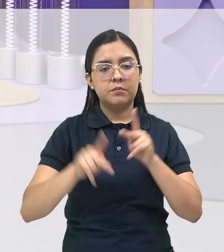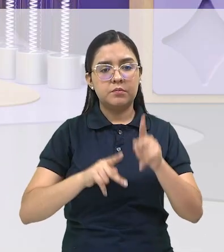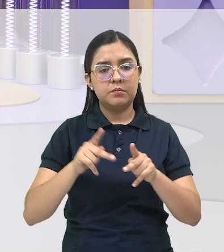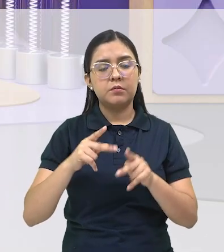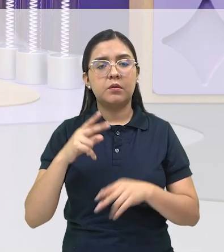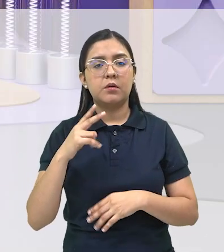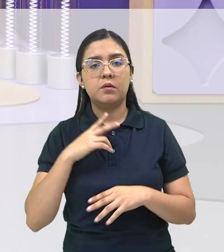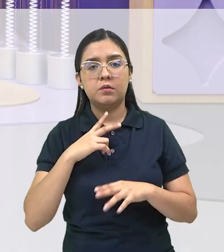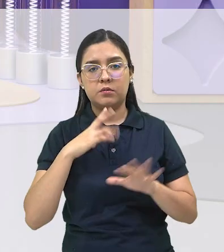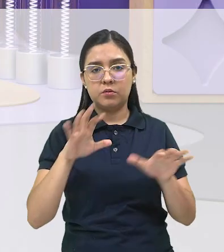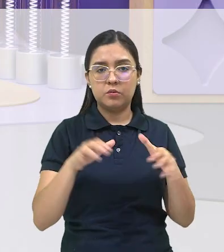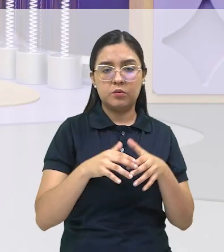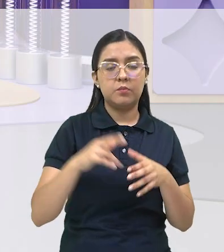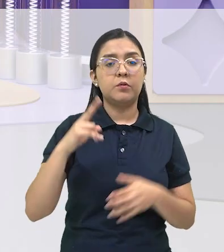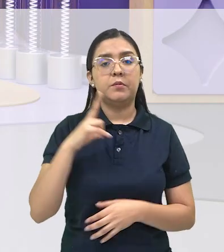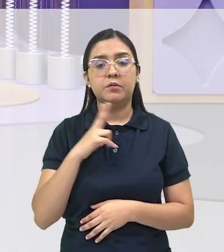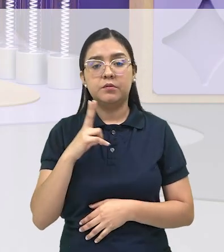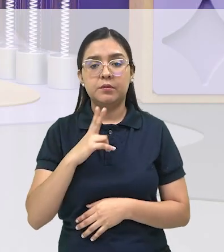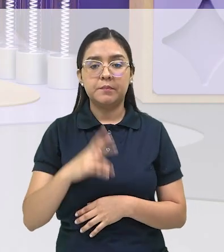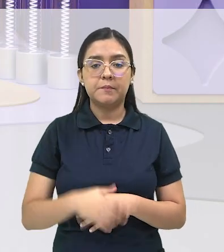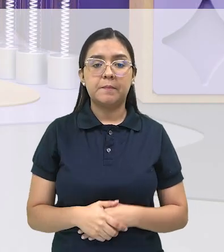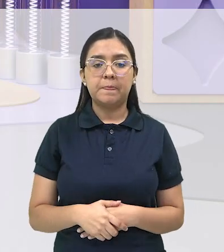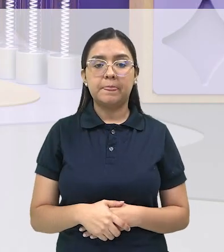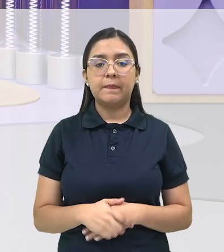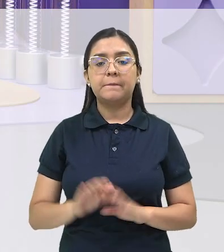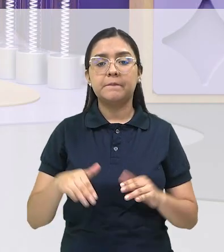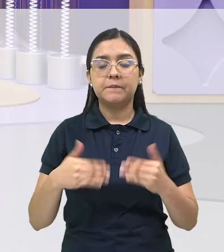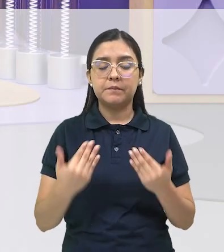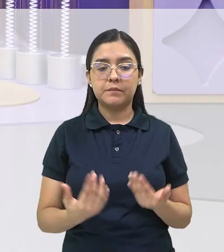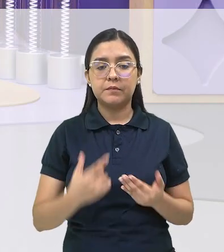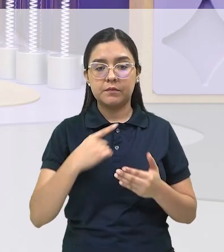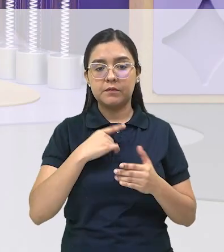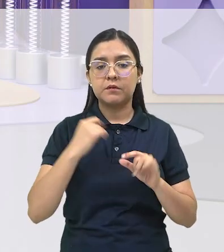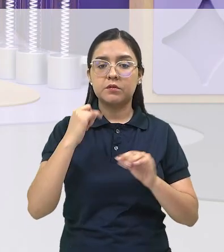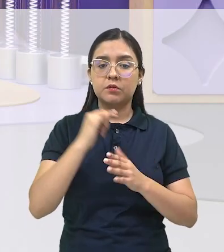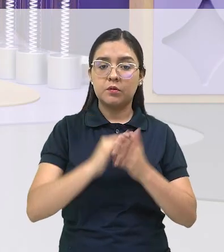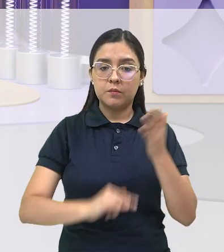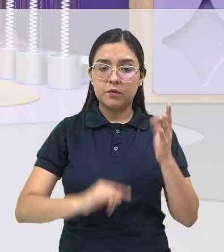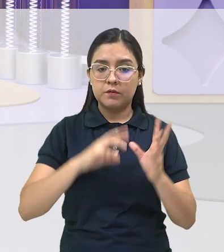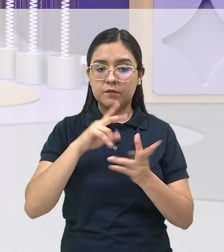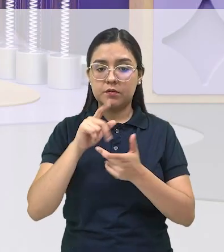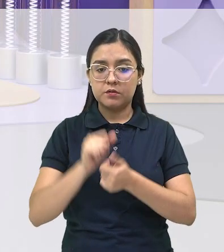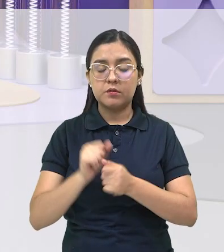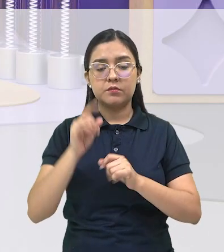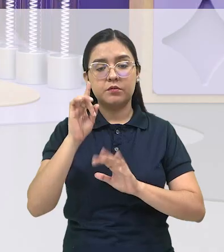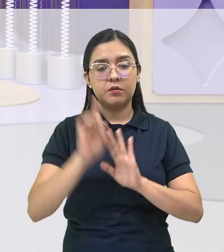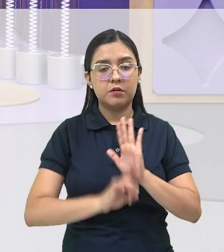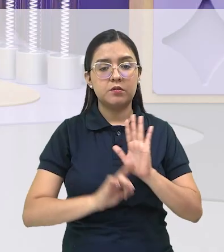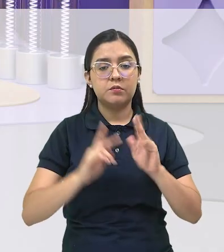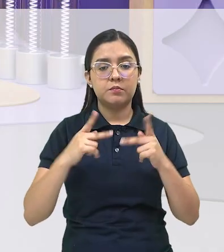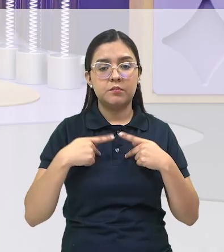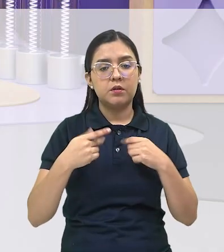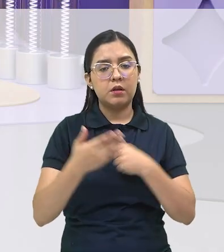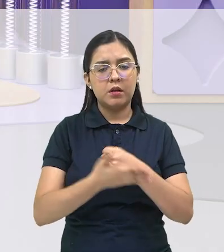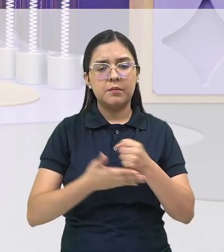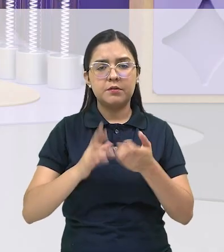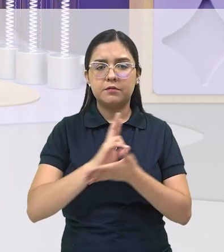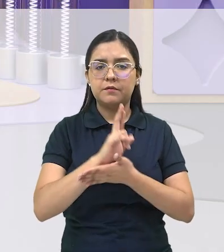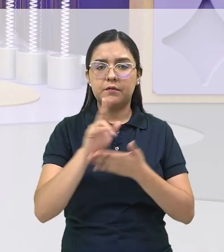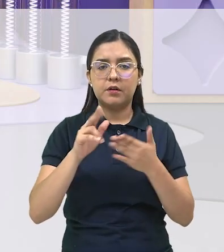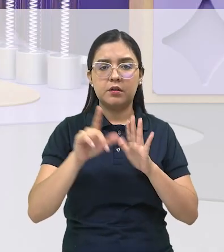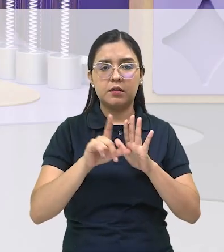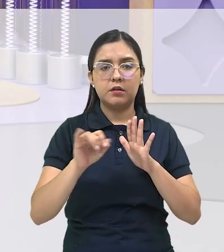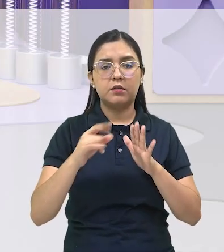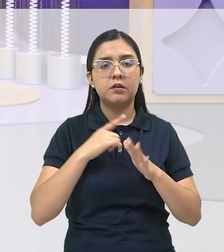ou em particular. Essa Declaração Universal dos Direitos Humanos, ela é a base de muitas das leis que